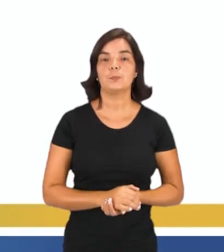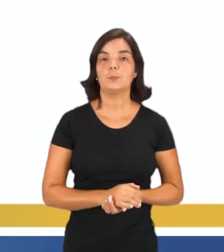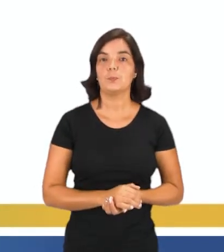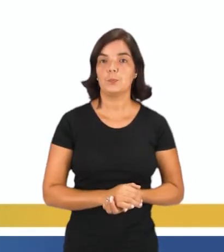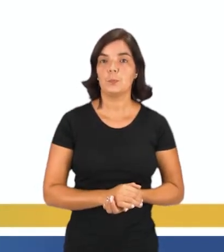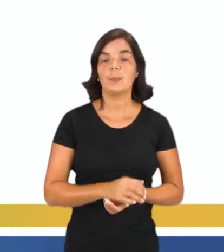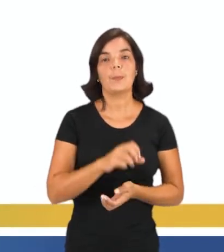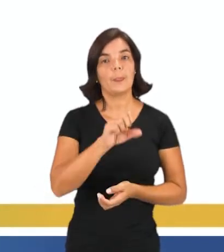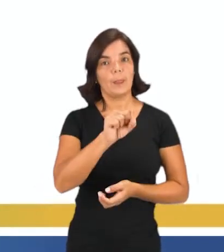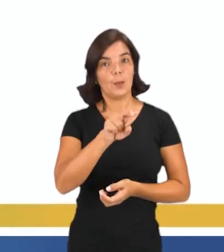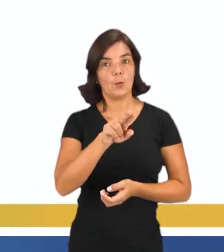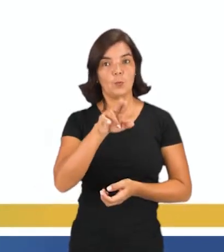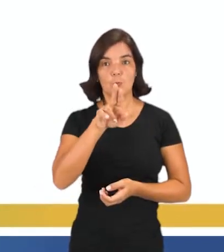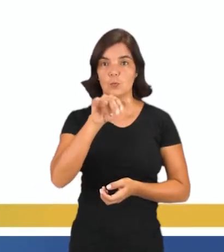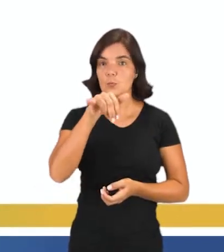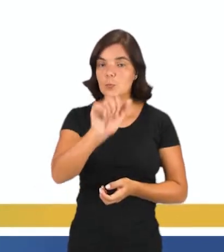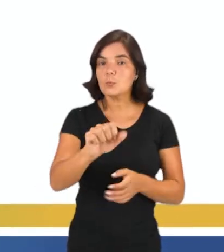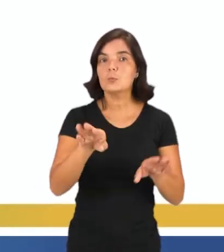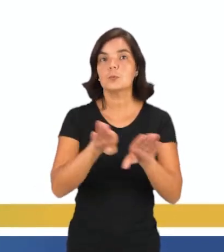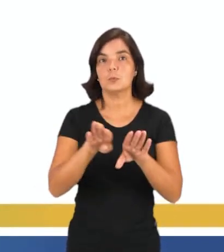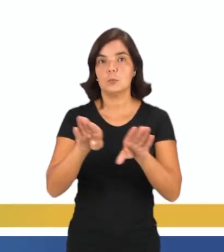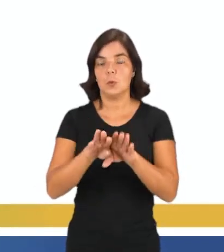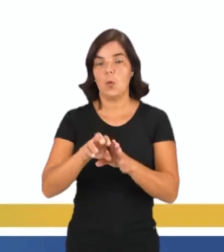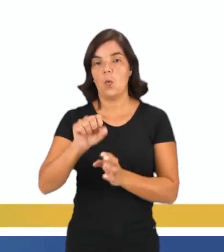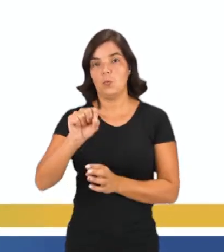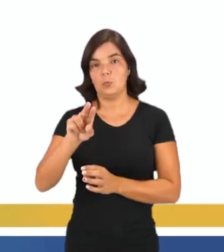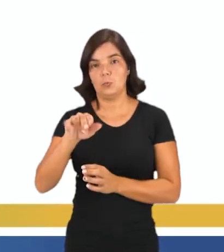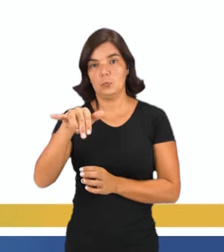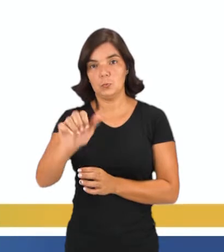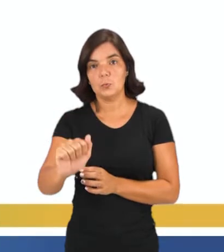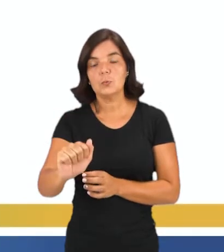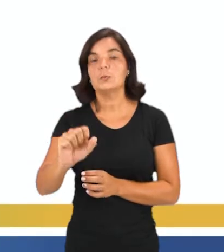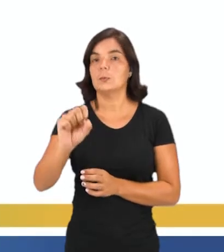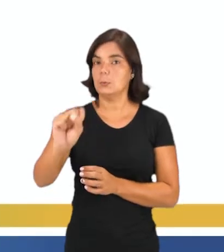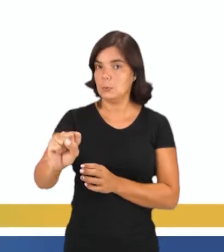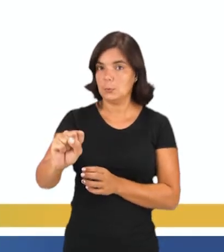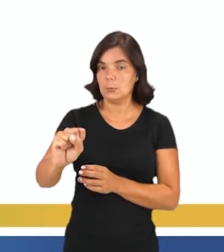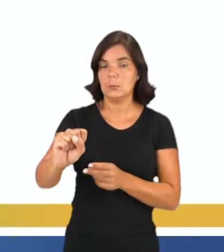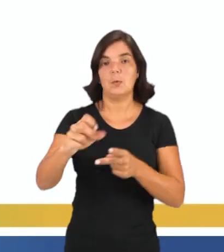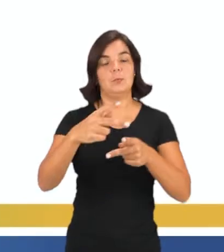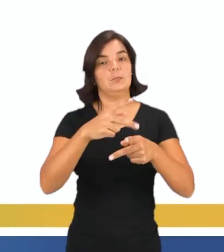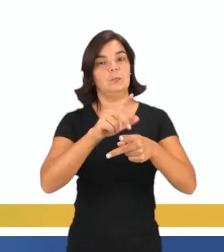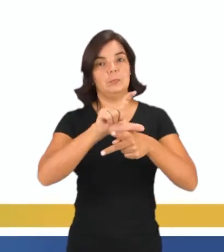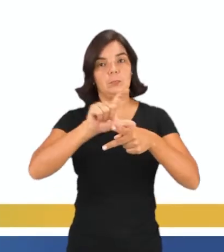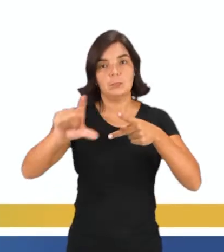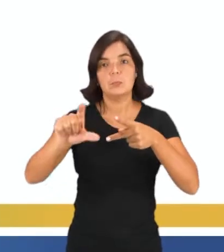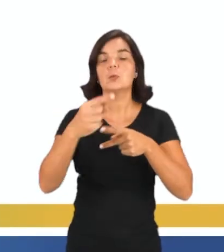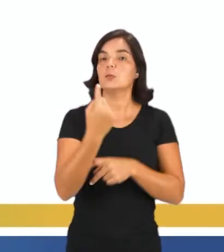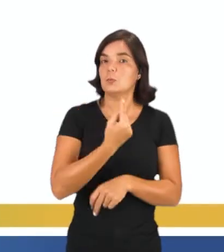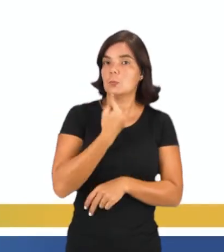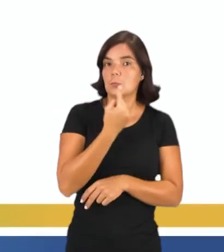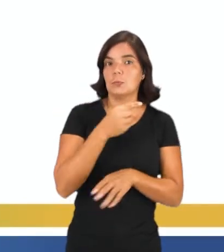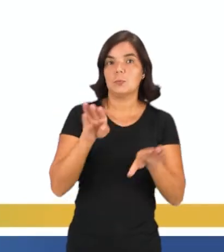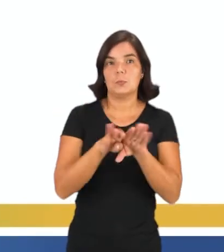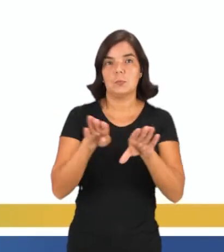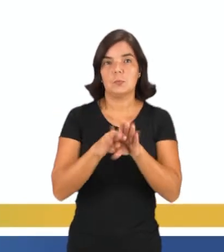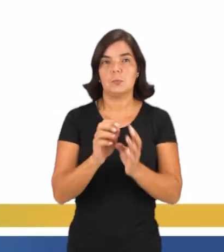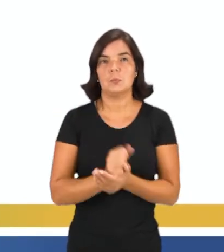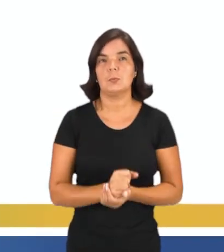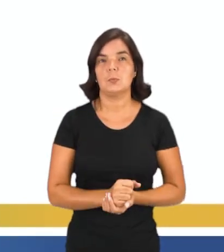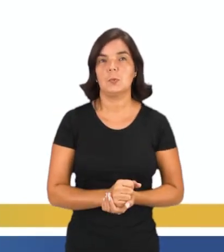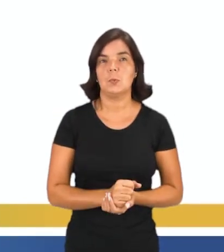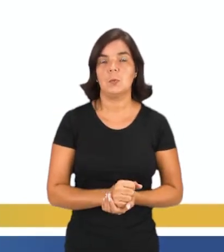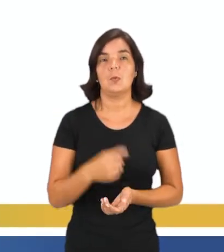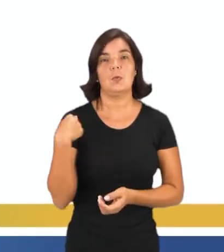e suyos no plural para seus, ou suas. Nuestro,